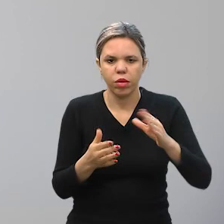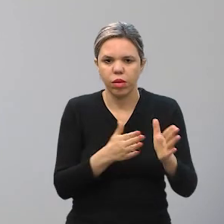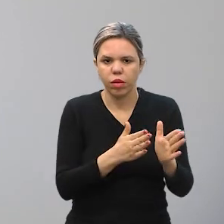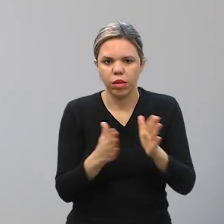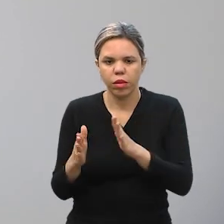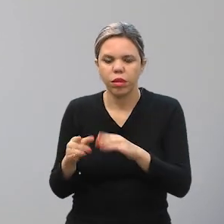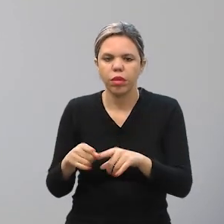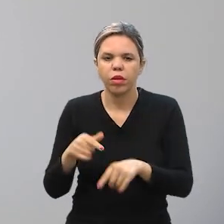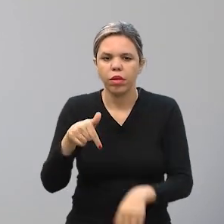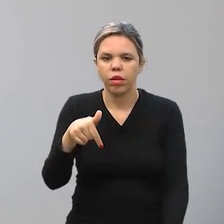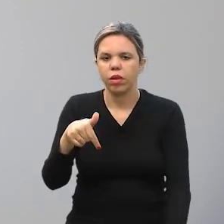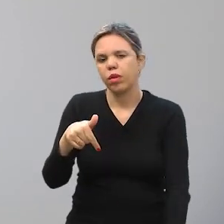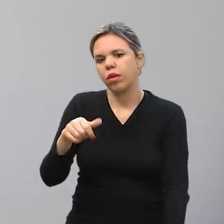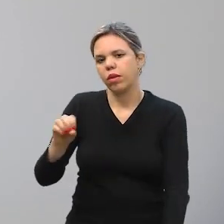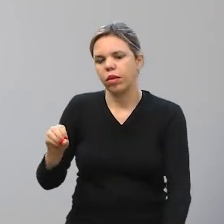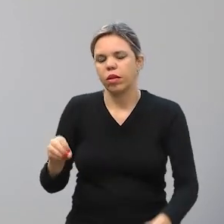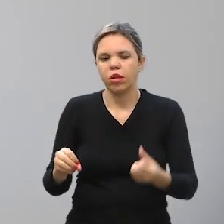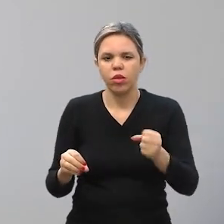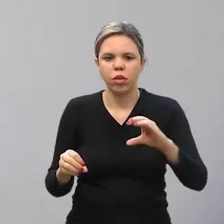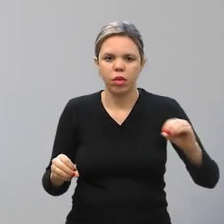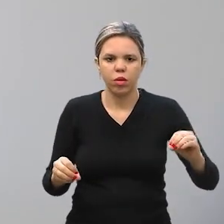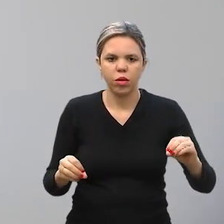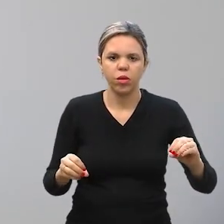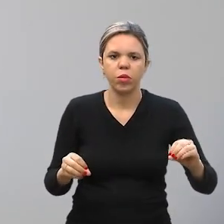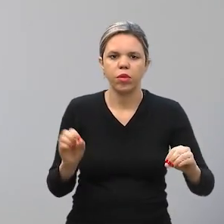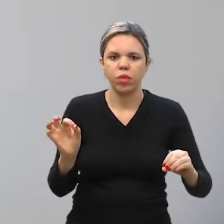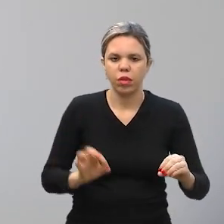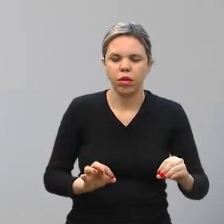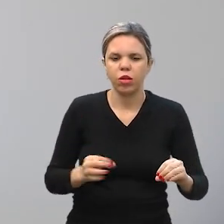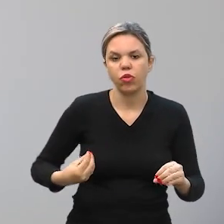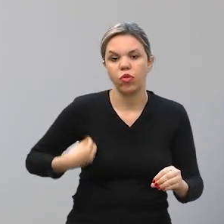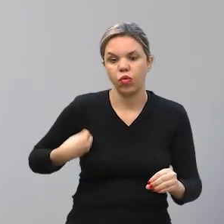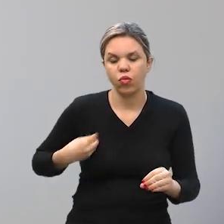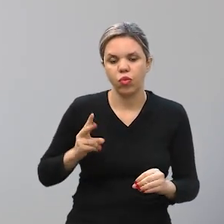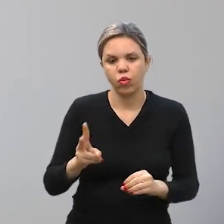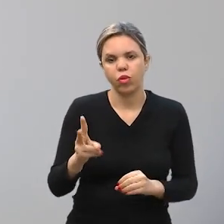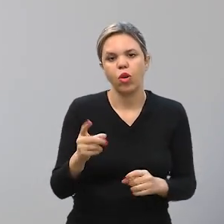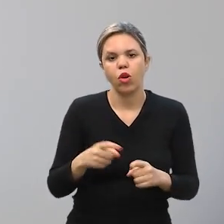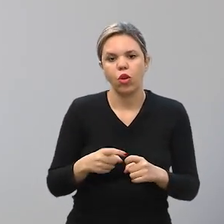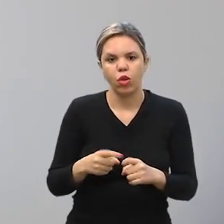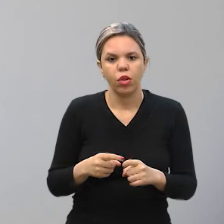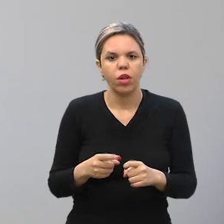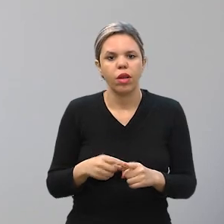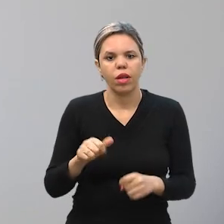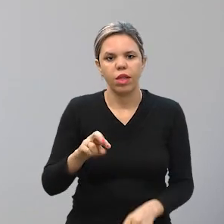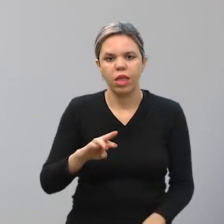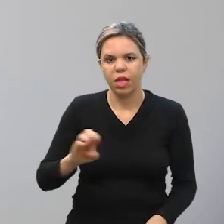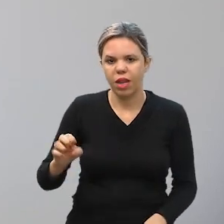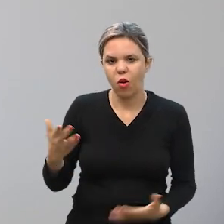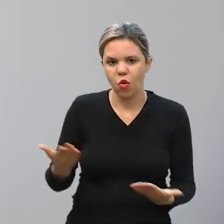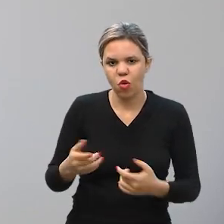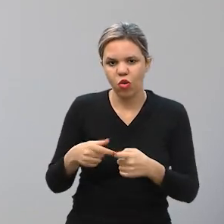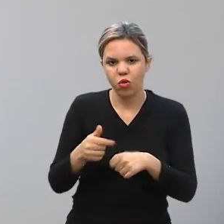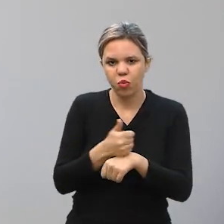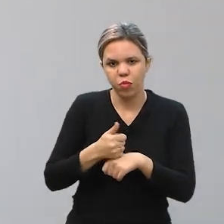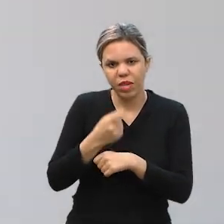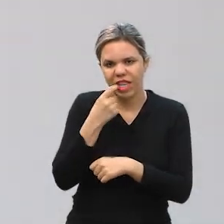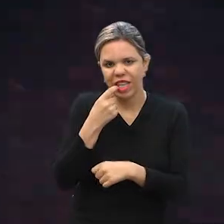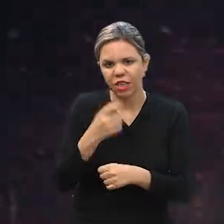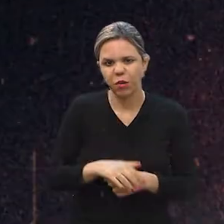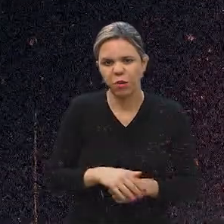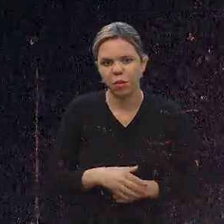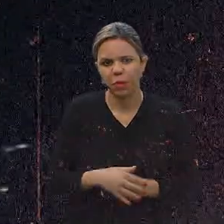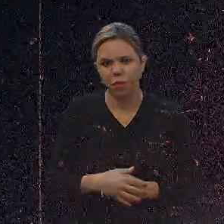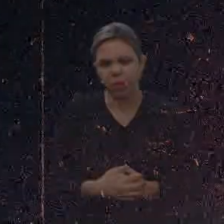70%, 80% delas estão vivas. O André Macluf hoje é um dentista, casado, com filhos.